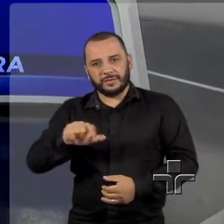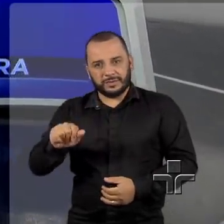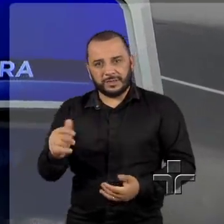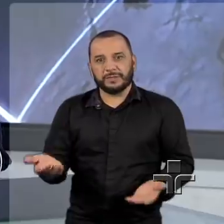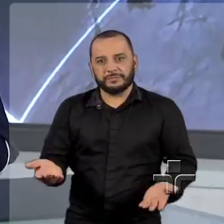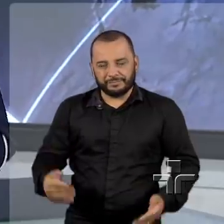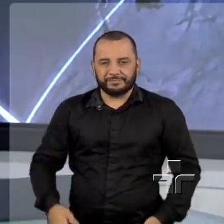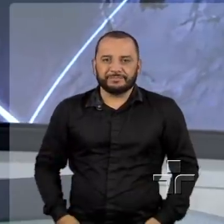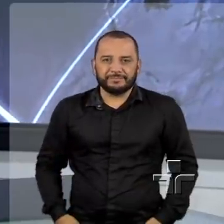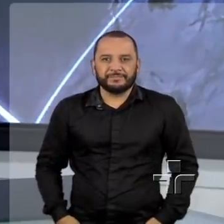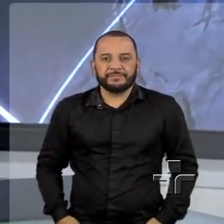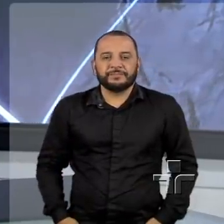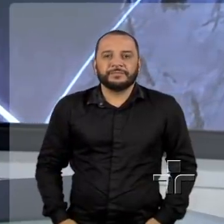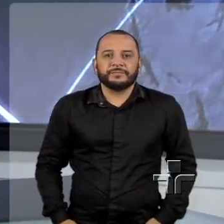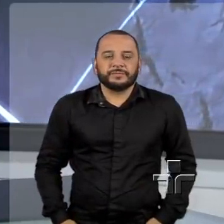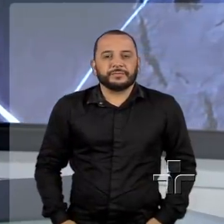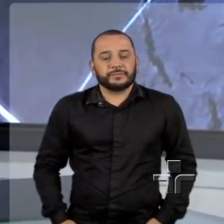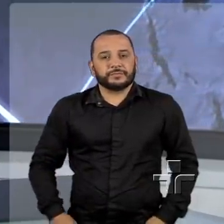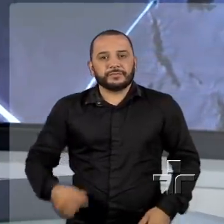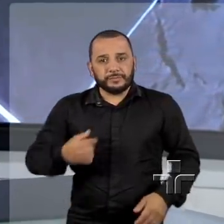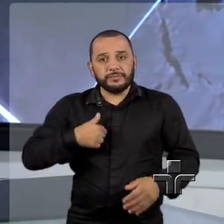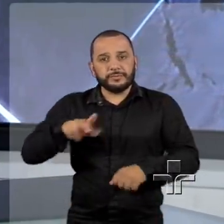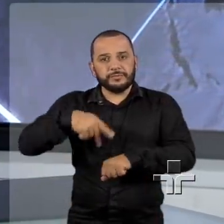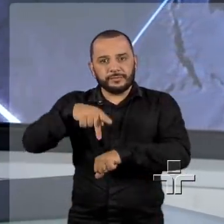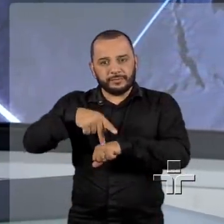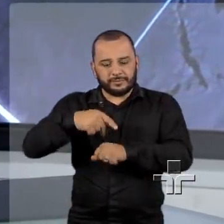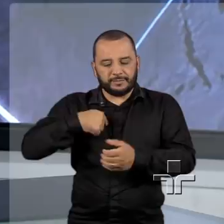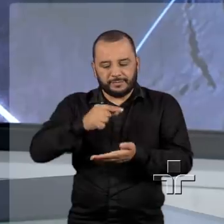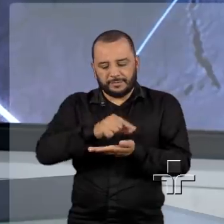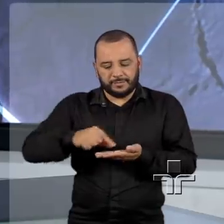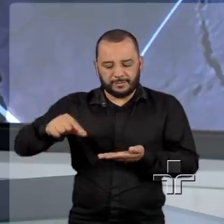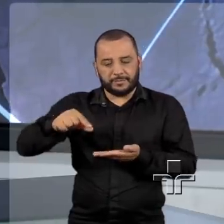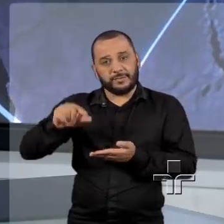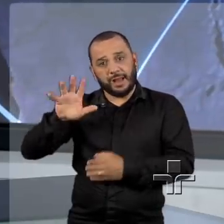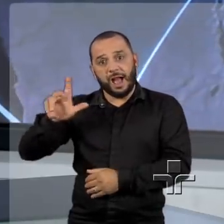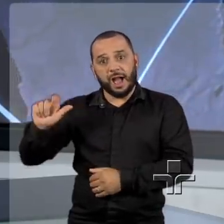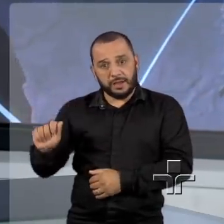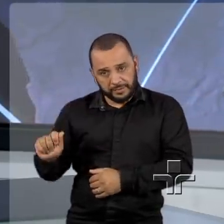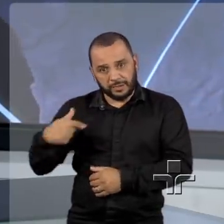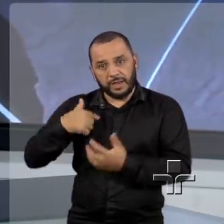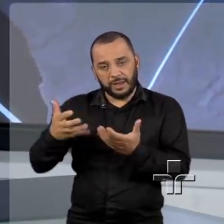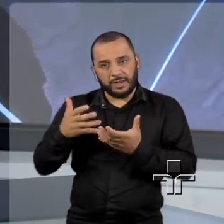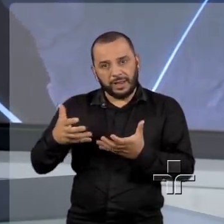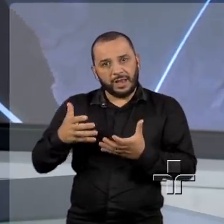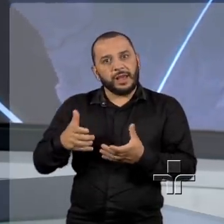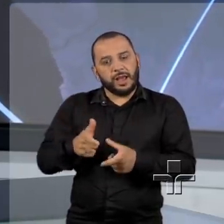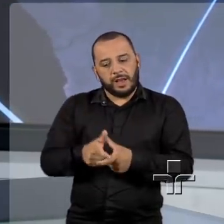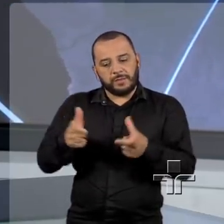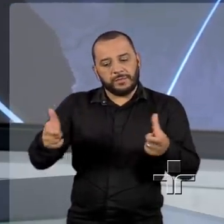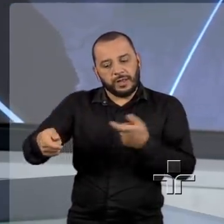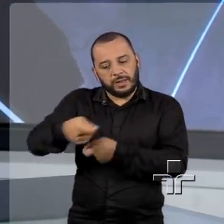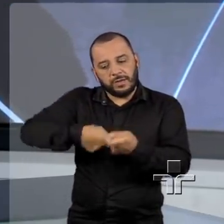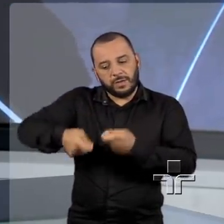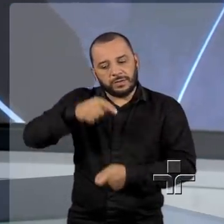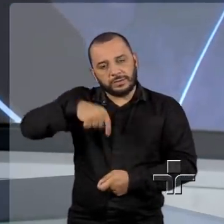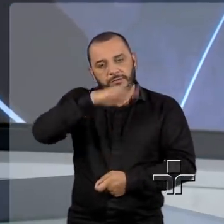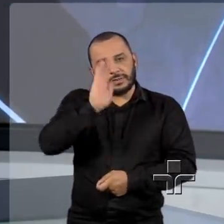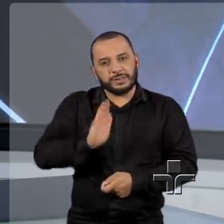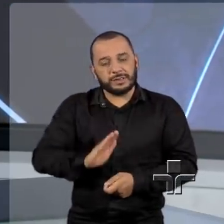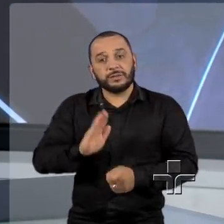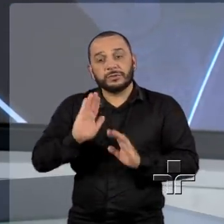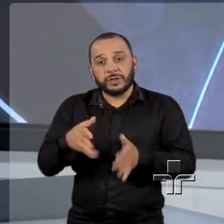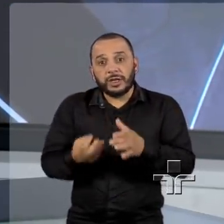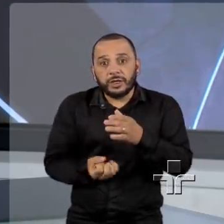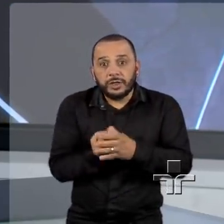vocês. A Guiné-Bissau, pequeno país africano, quer ampliar os negócios com o Brasil. E, nesse sentido,